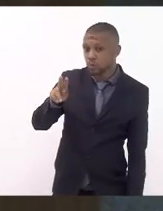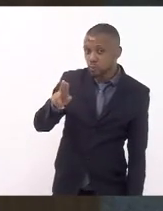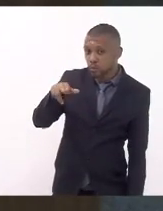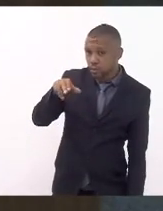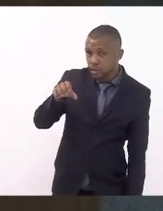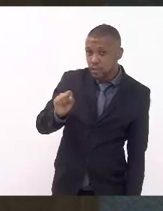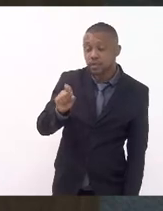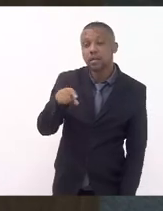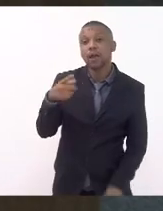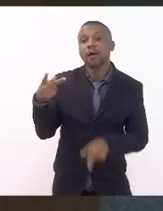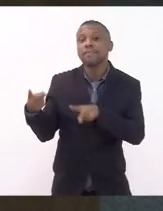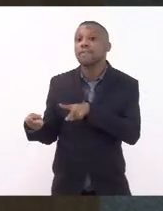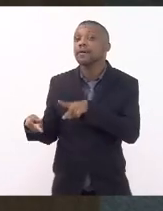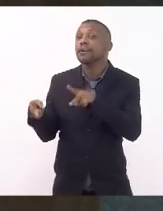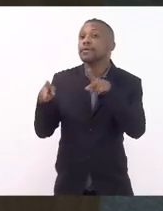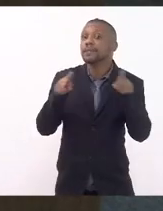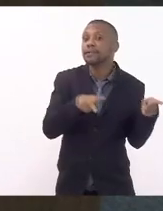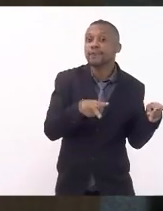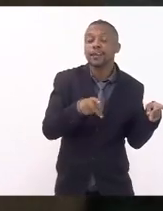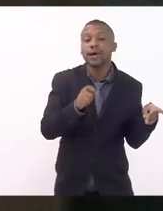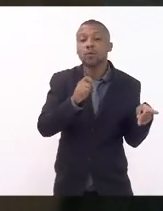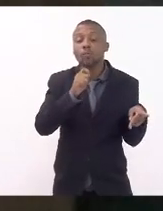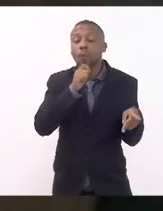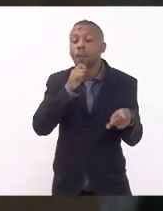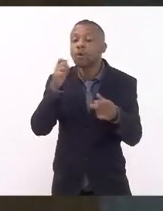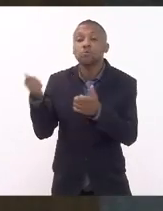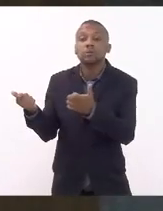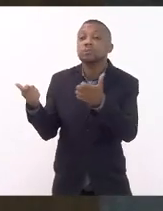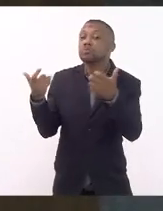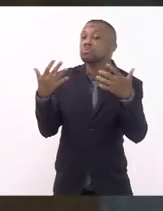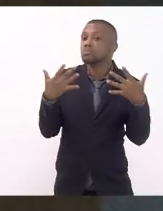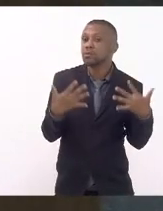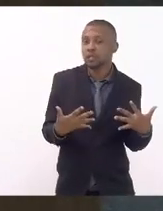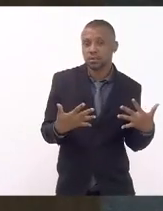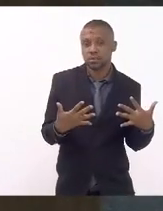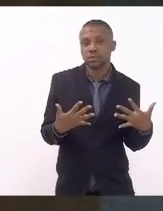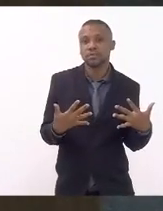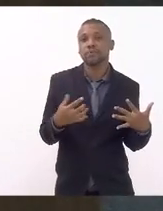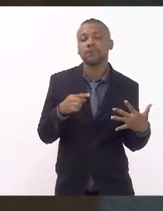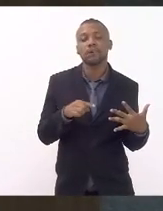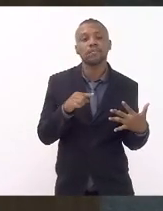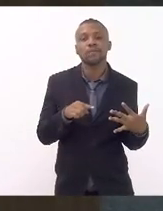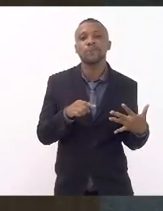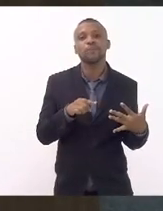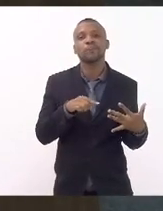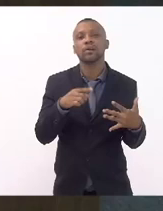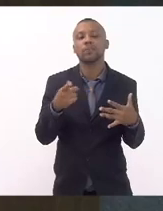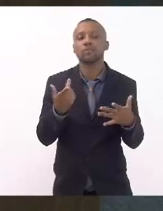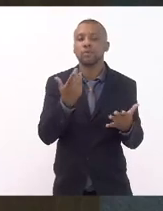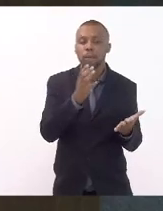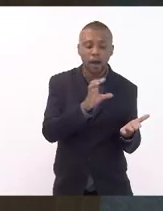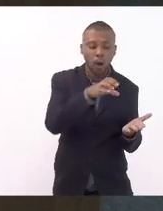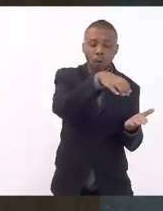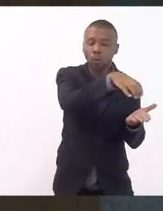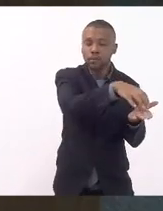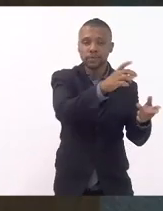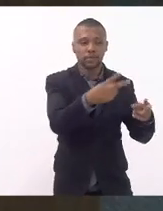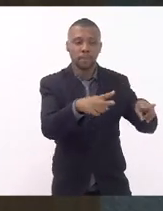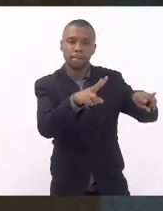foi transferida sem nenhuma justificativa para uma unidade